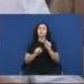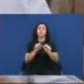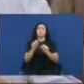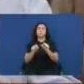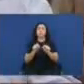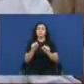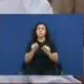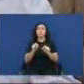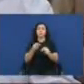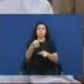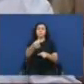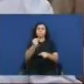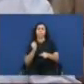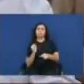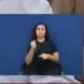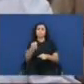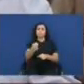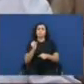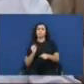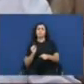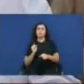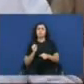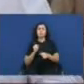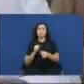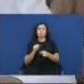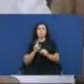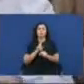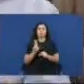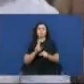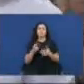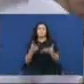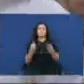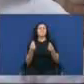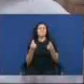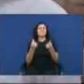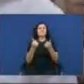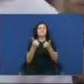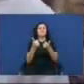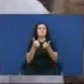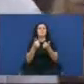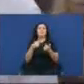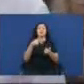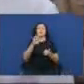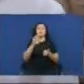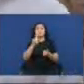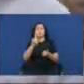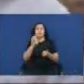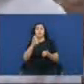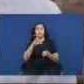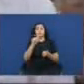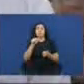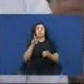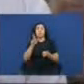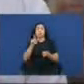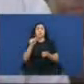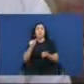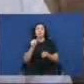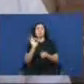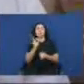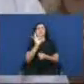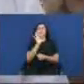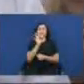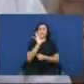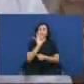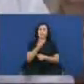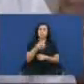uma alavanca que chama-se, quem pode me ajudar? Pé de cabra, isso mesmo, conhecedor. É o